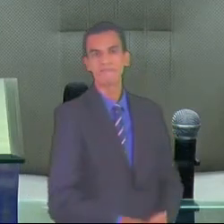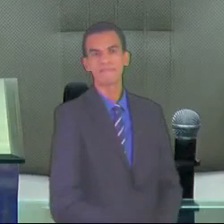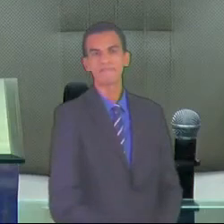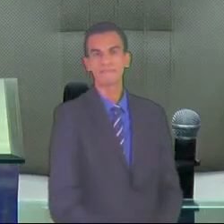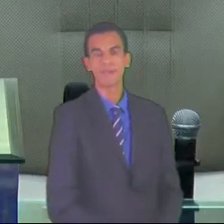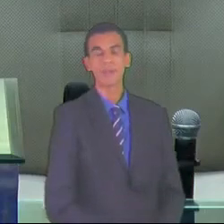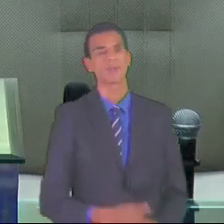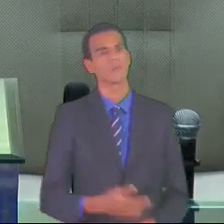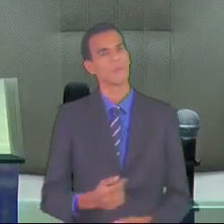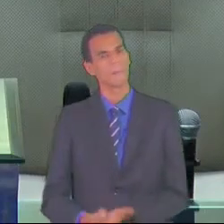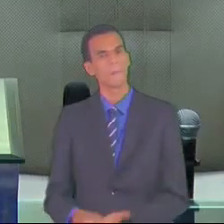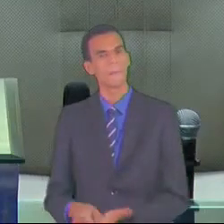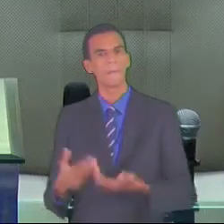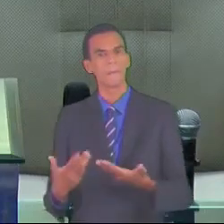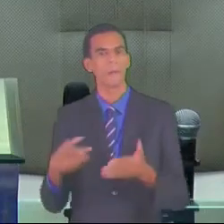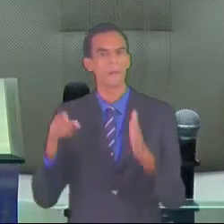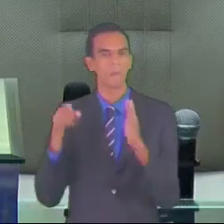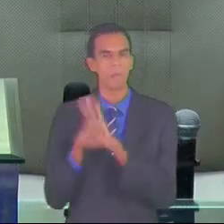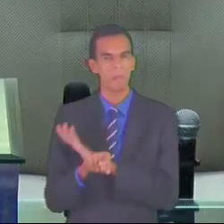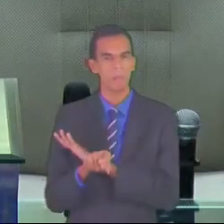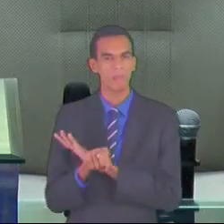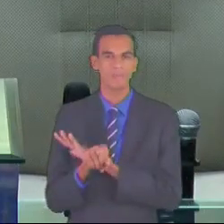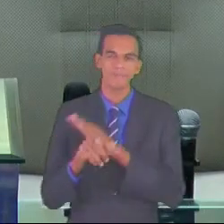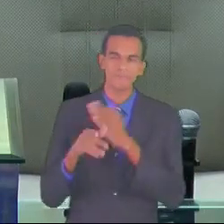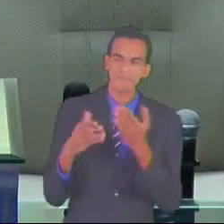Parece uma pergunta meia